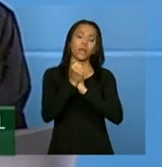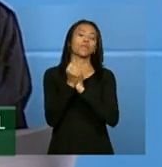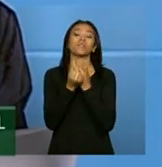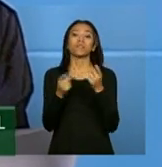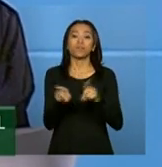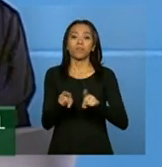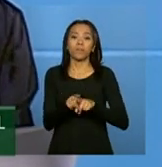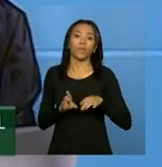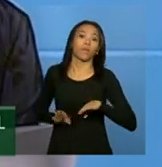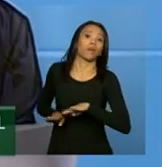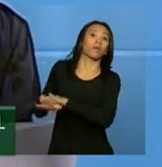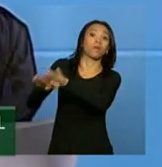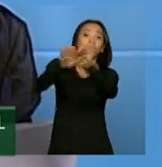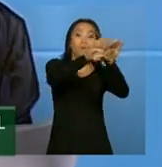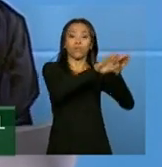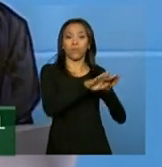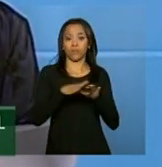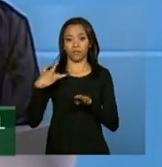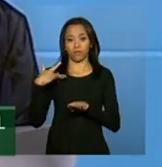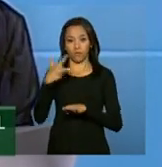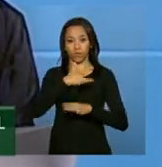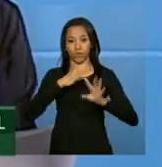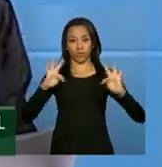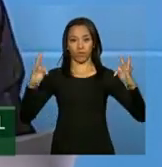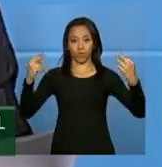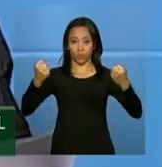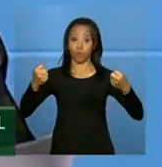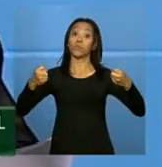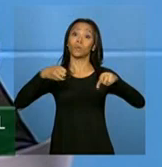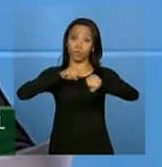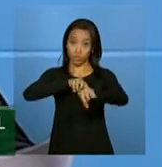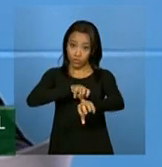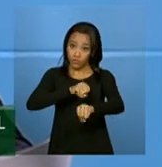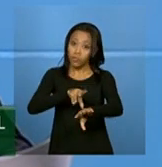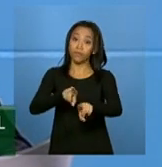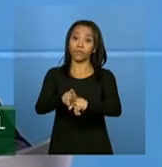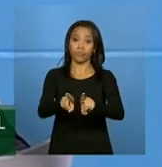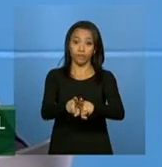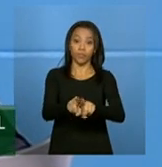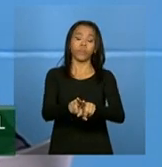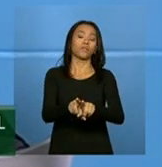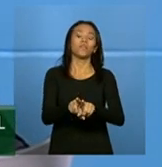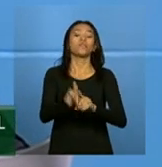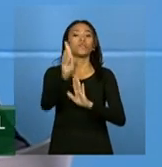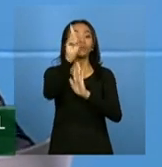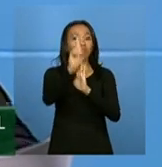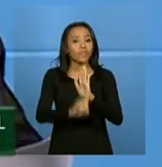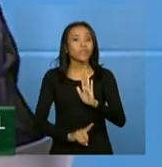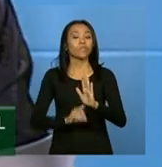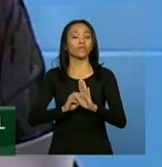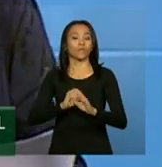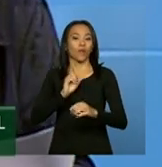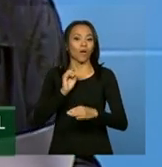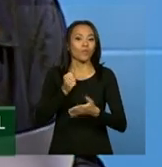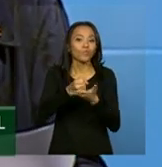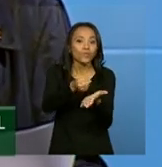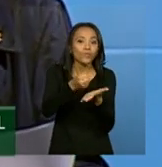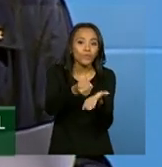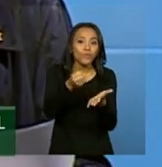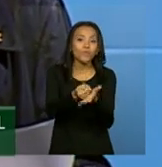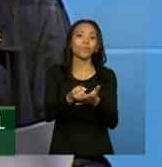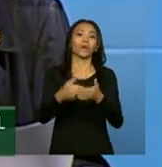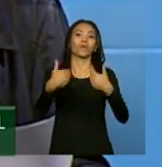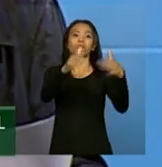da saúde, buscando a universalização da educação, buscando a universalização do direito à assistência, construindo um